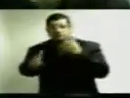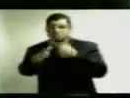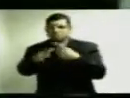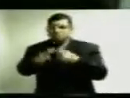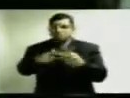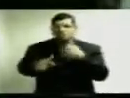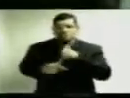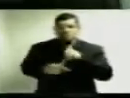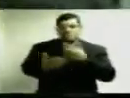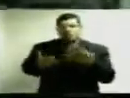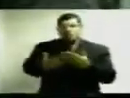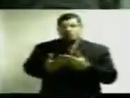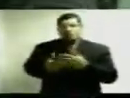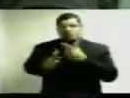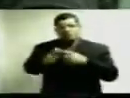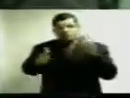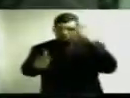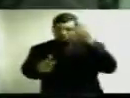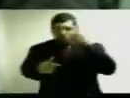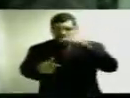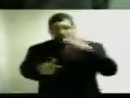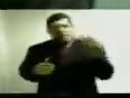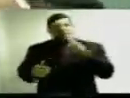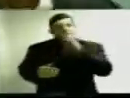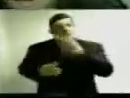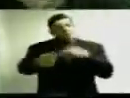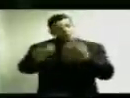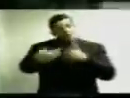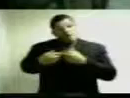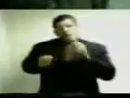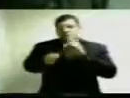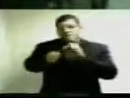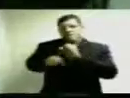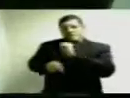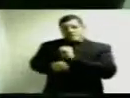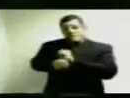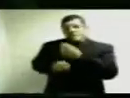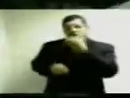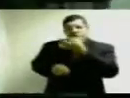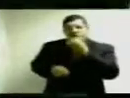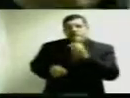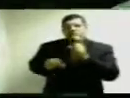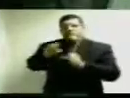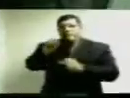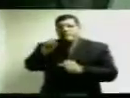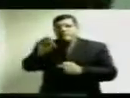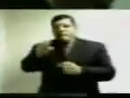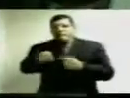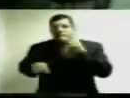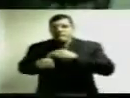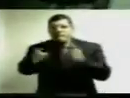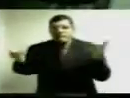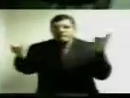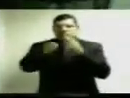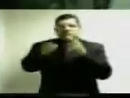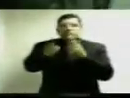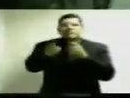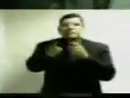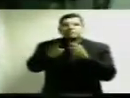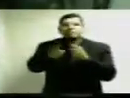situação. Para mim, as minhas convicções é o que valem. Mas eu ficaria com essa sugestão de que o TSE, na hora que apertar